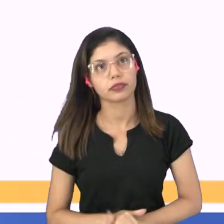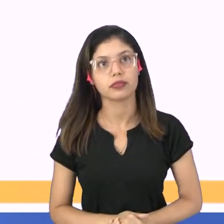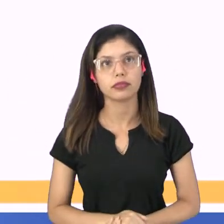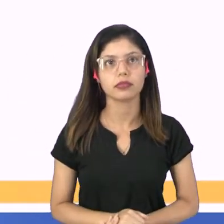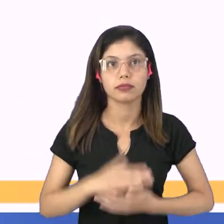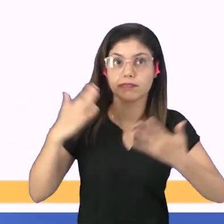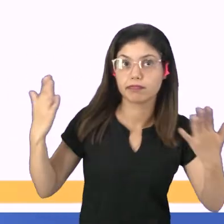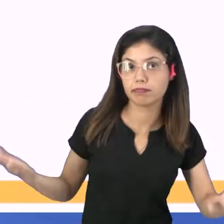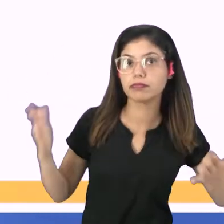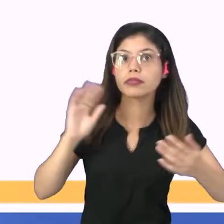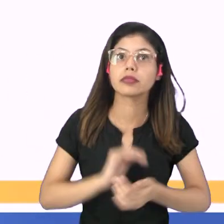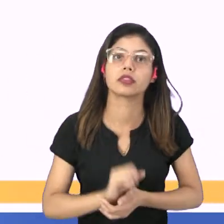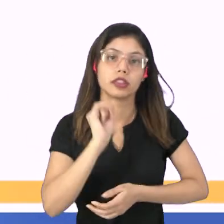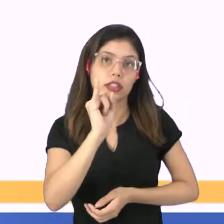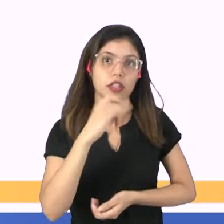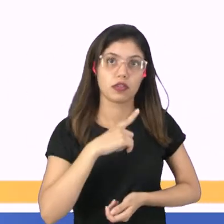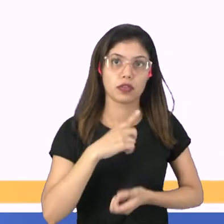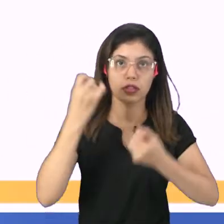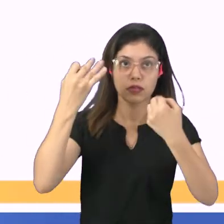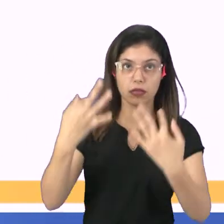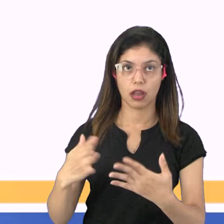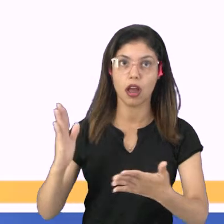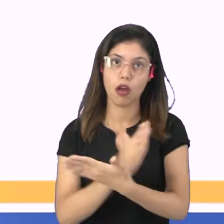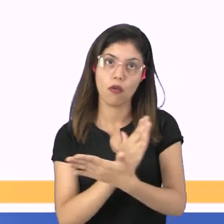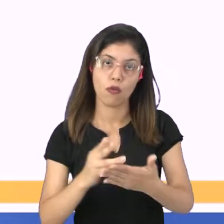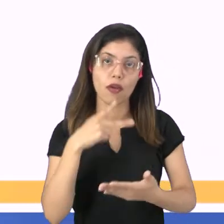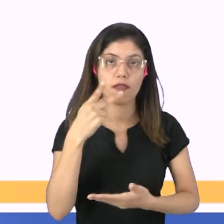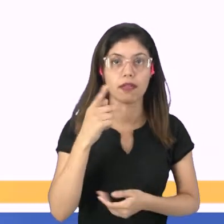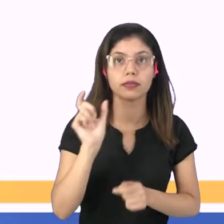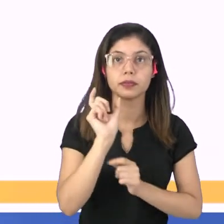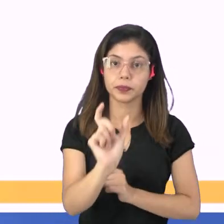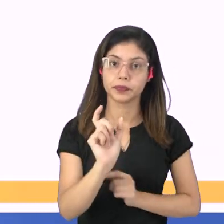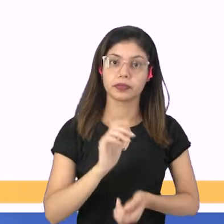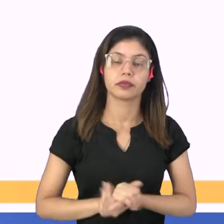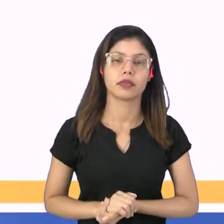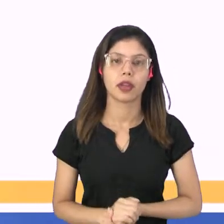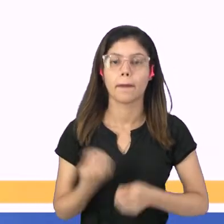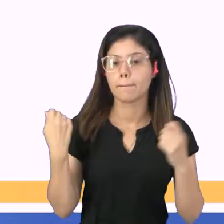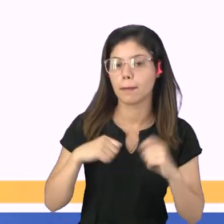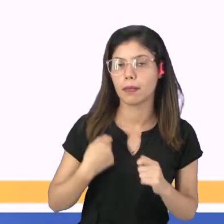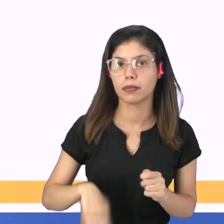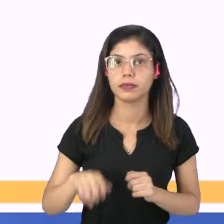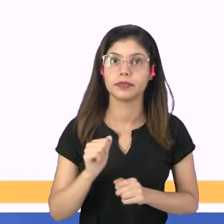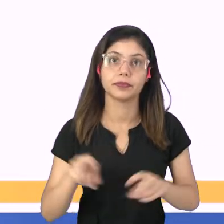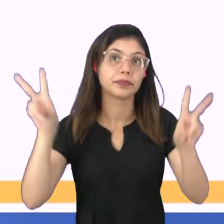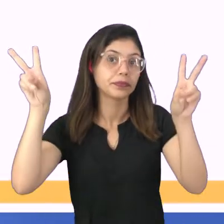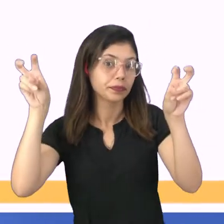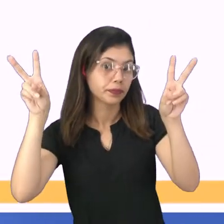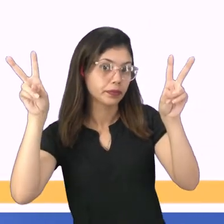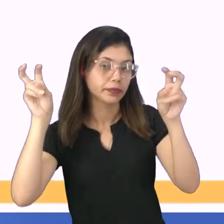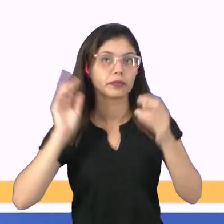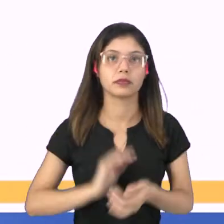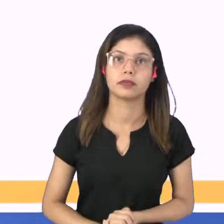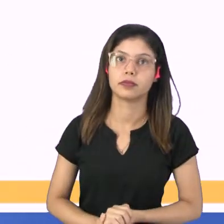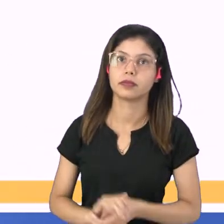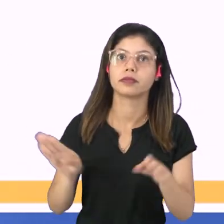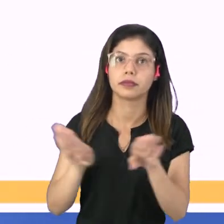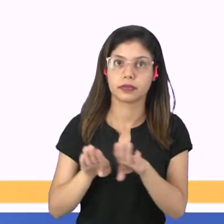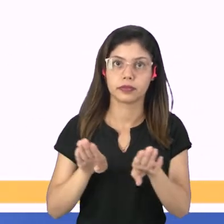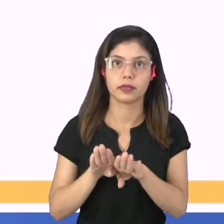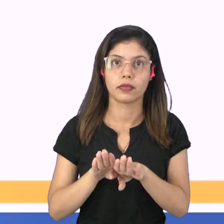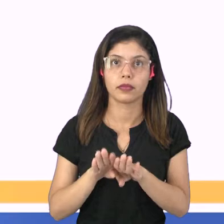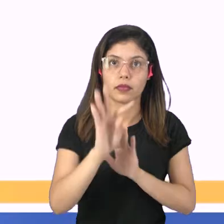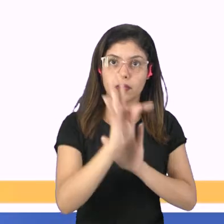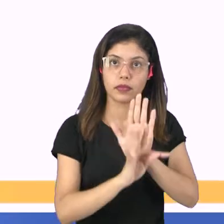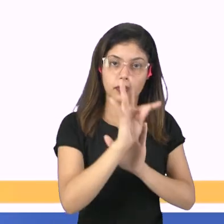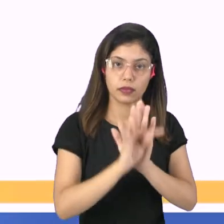falando sobre ela. No entanto, se for citar alguma fala de alguém, você deve colocar entre aspas e o